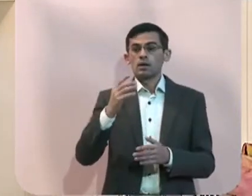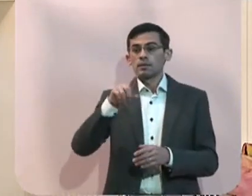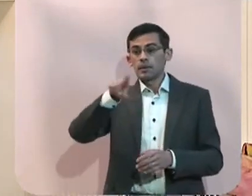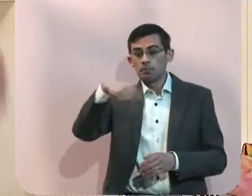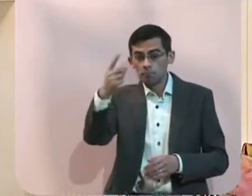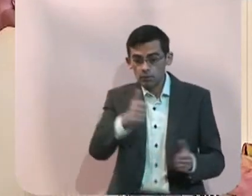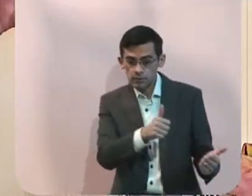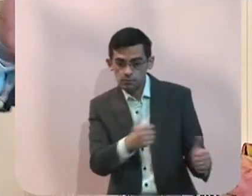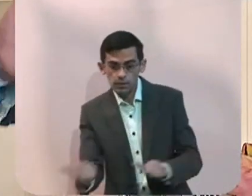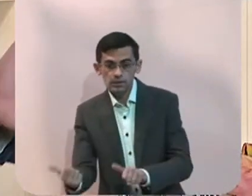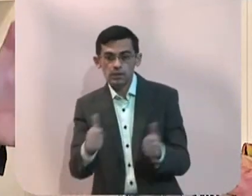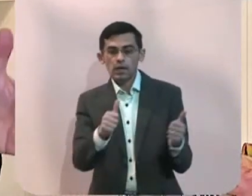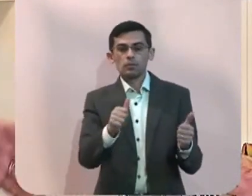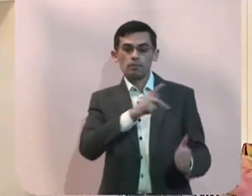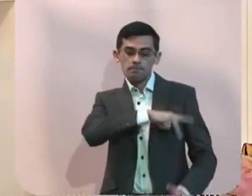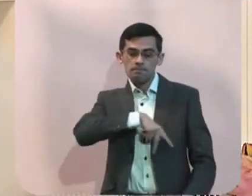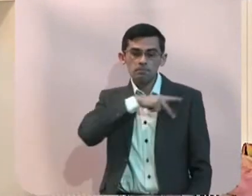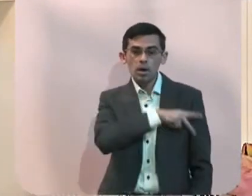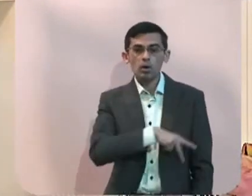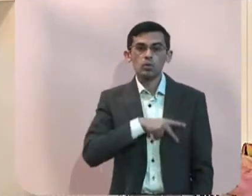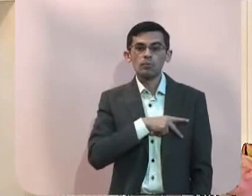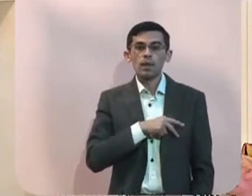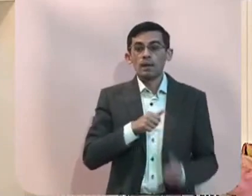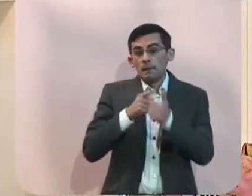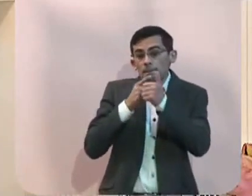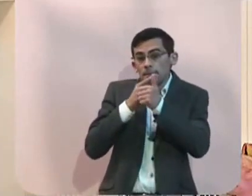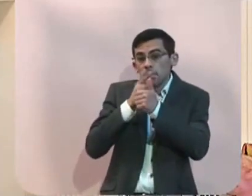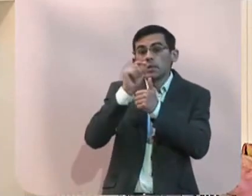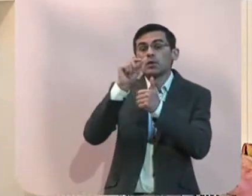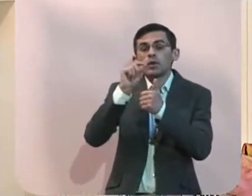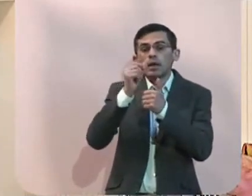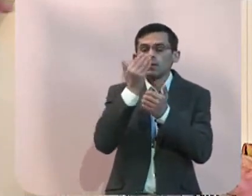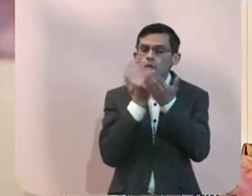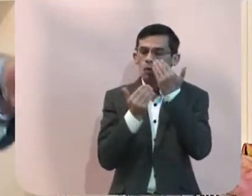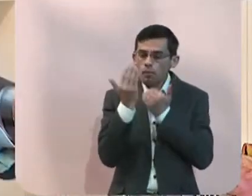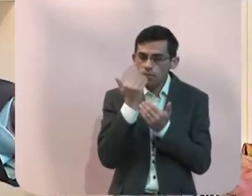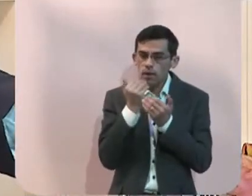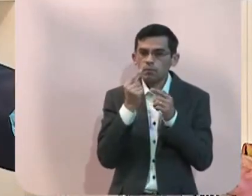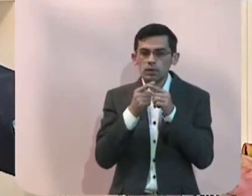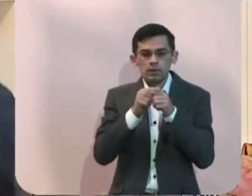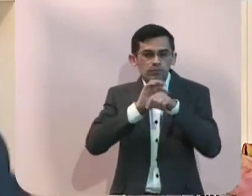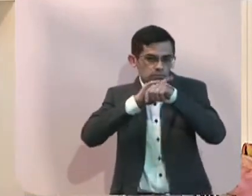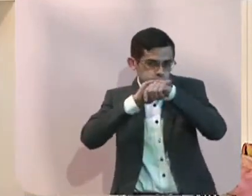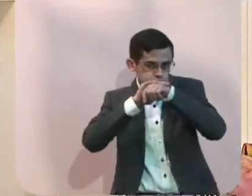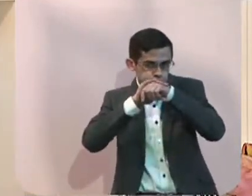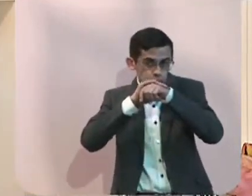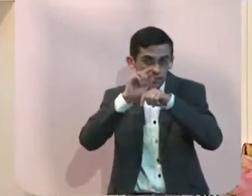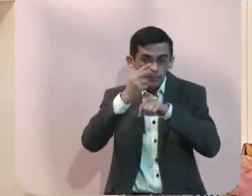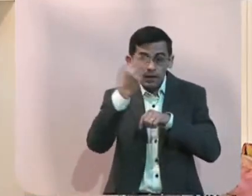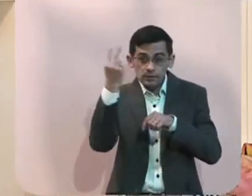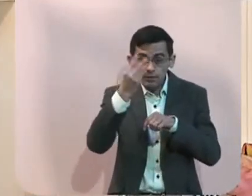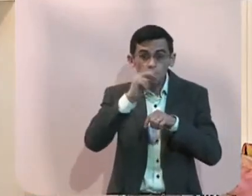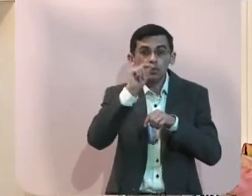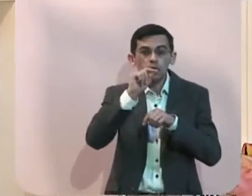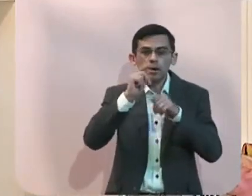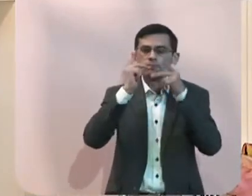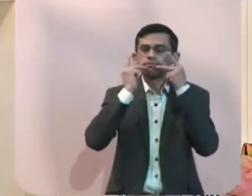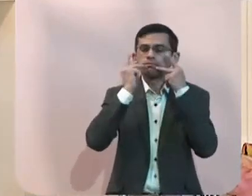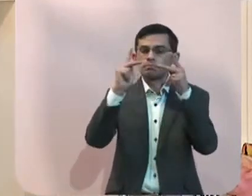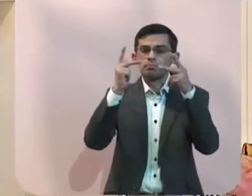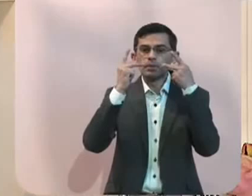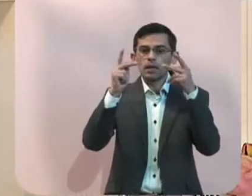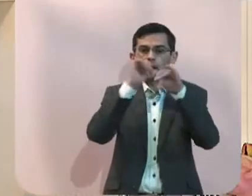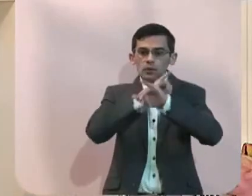foi batizado, Paulo foi batizado, a primeira coisa que ele fez foi comer porque ele estava doente. E a segunda foi